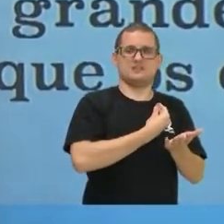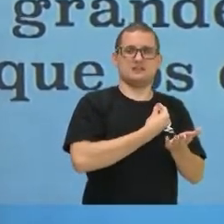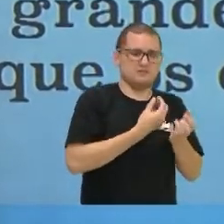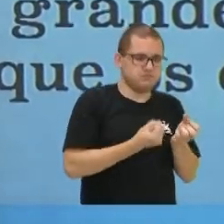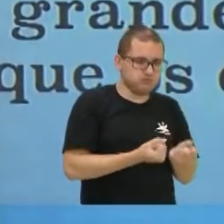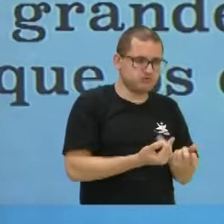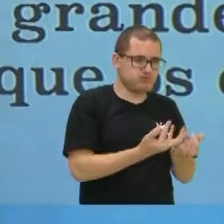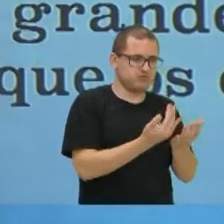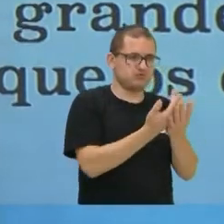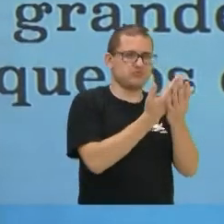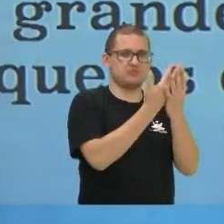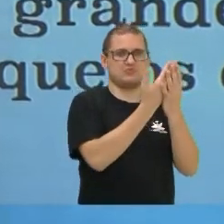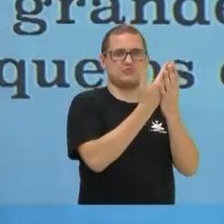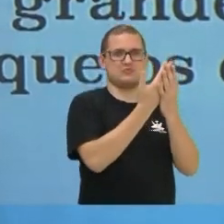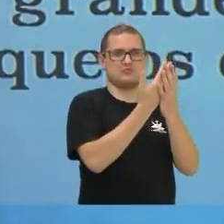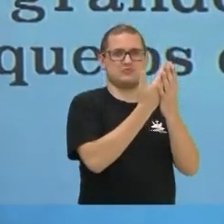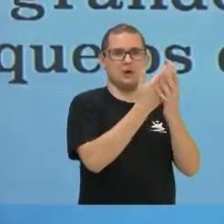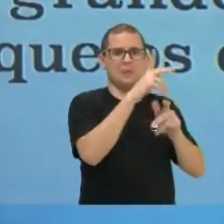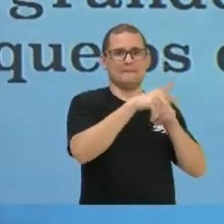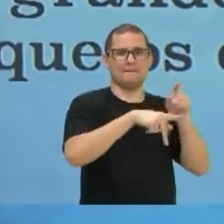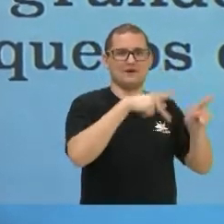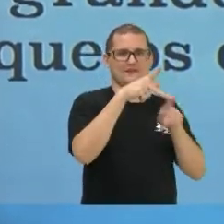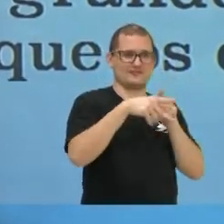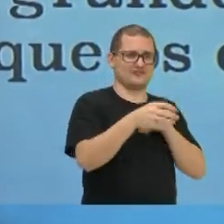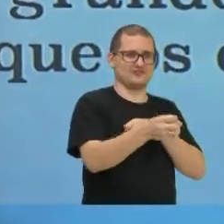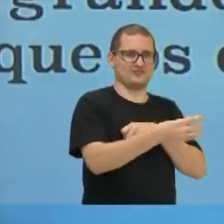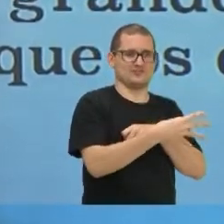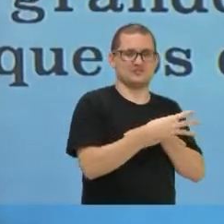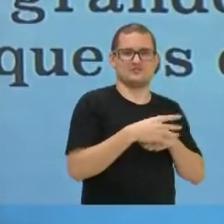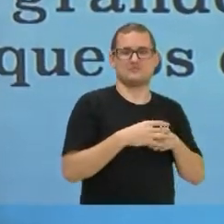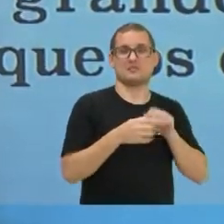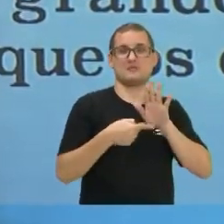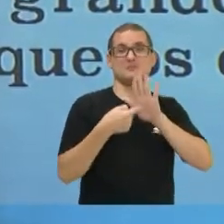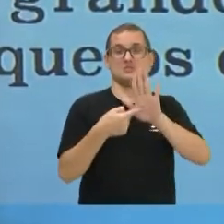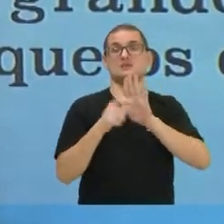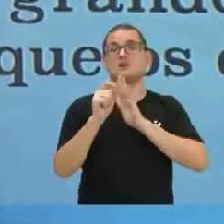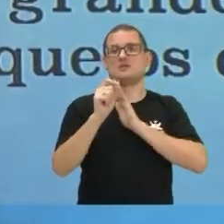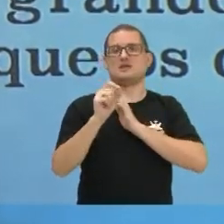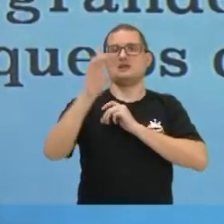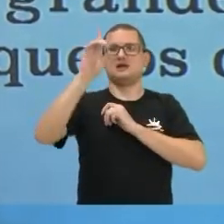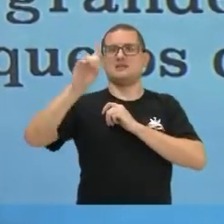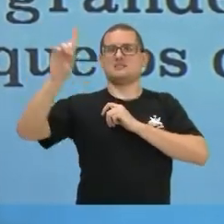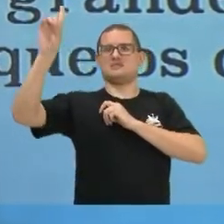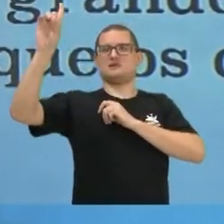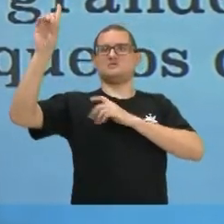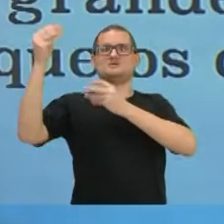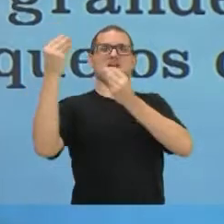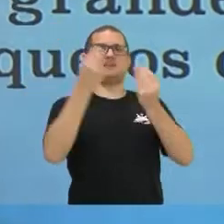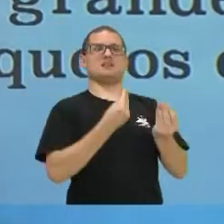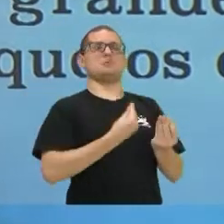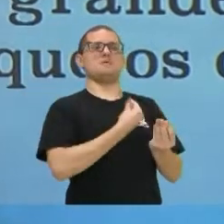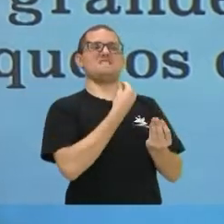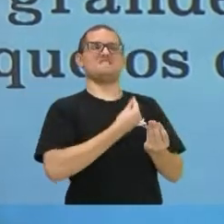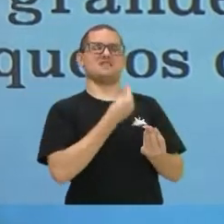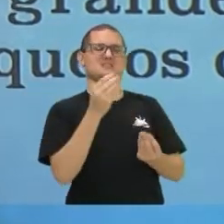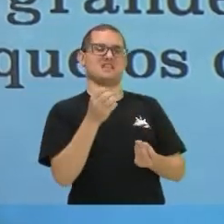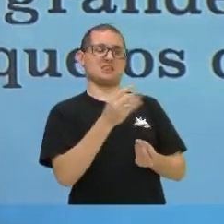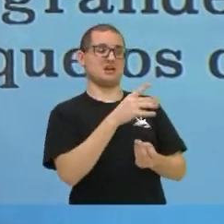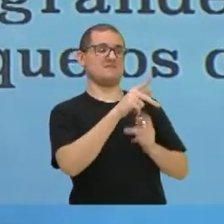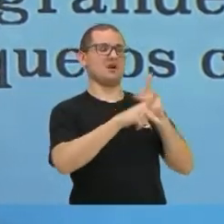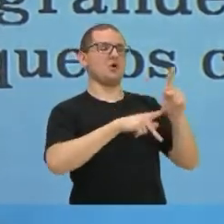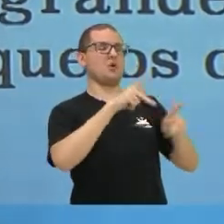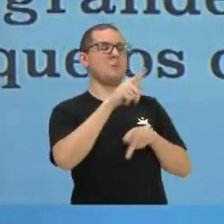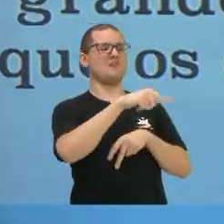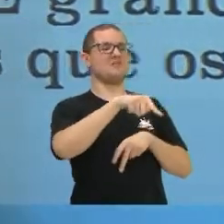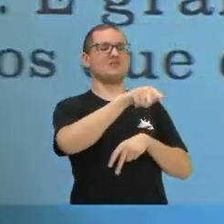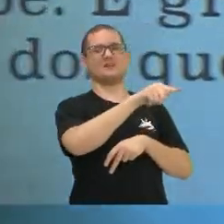claro a imagem simbólica a imagem é símbolo para dizer de uns fez reviver um povo que este